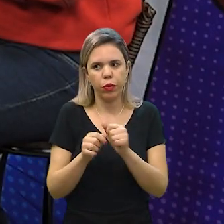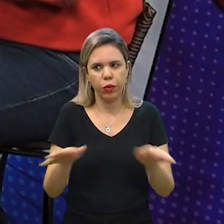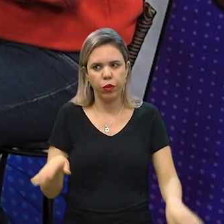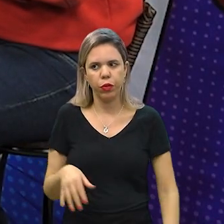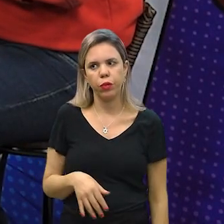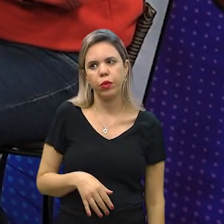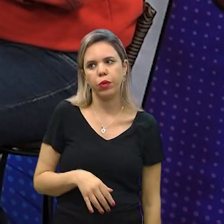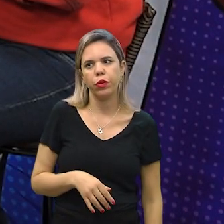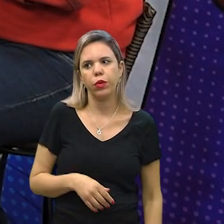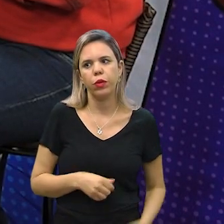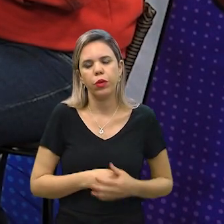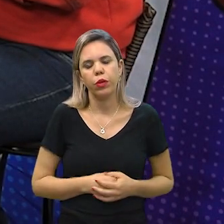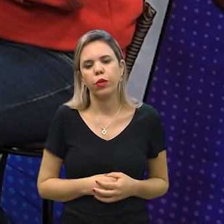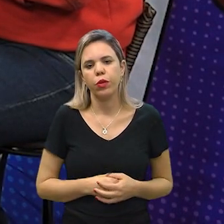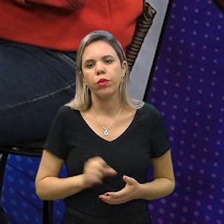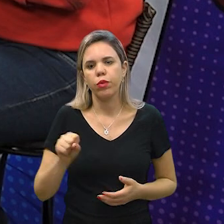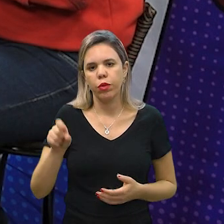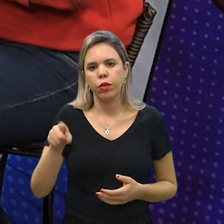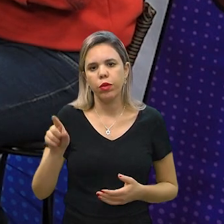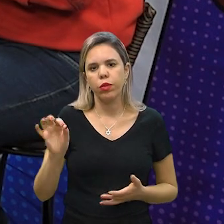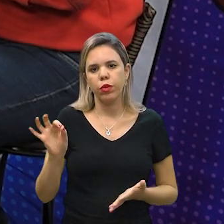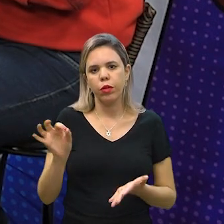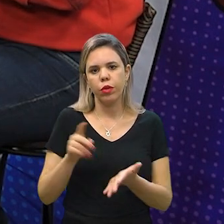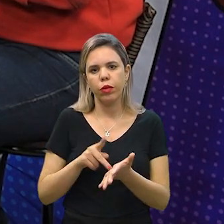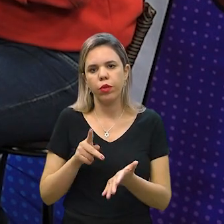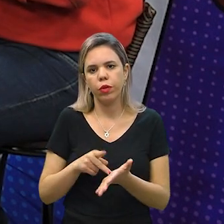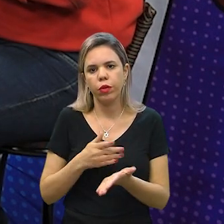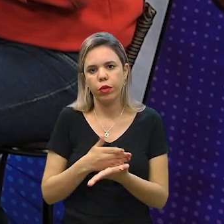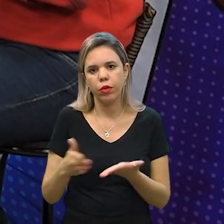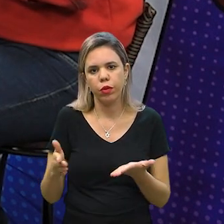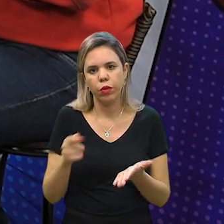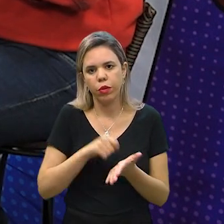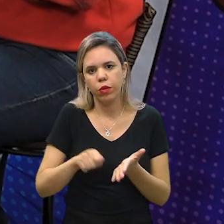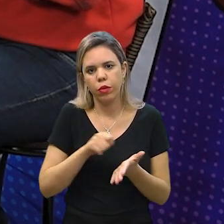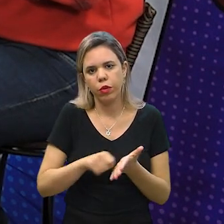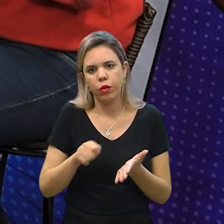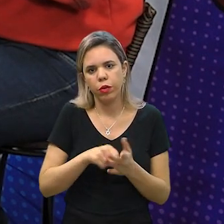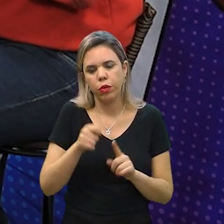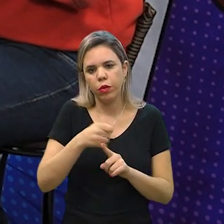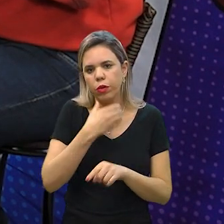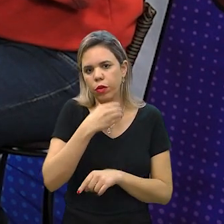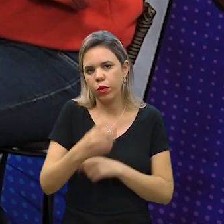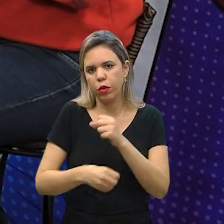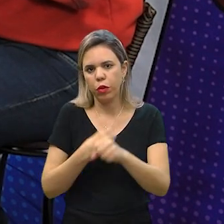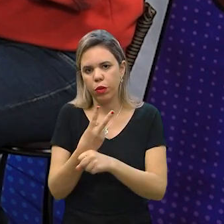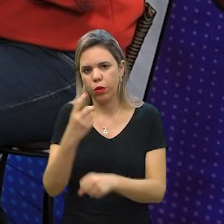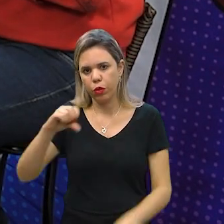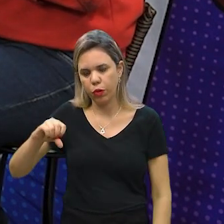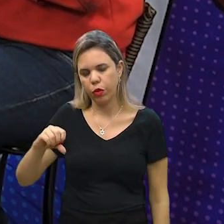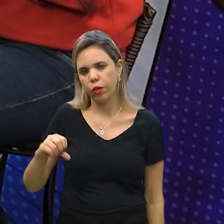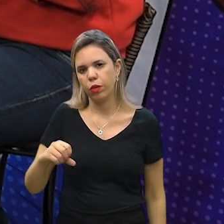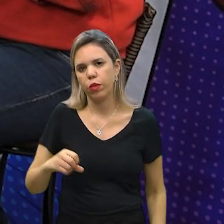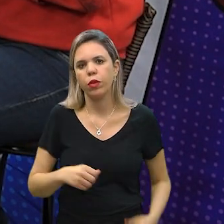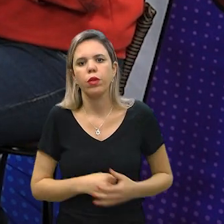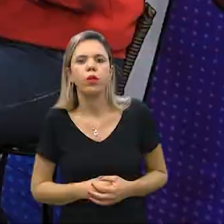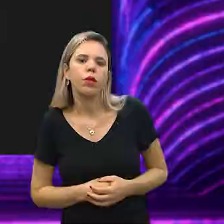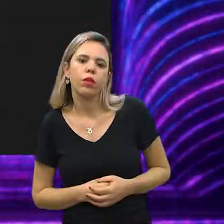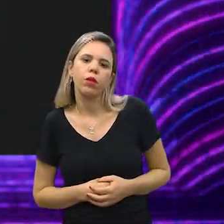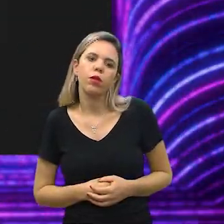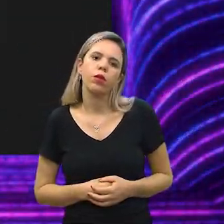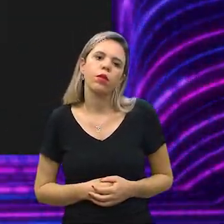da pandemia? Isso, foi isso mesmo. Eu comecei a escrever ele em dezembro de 2019, se eu não me